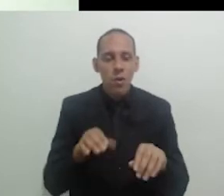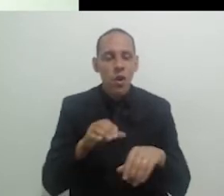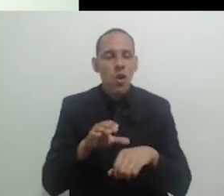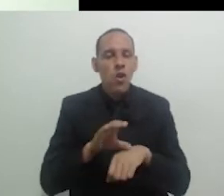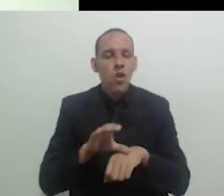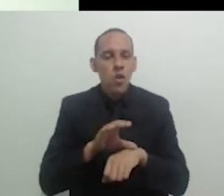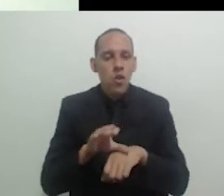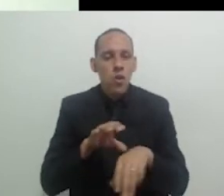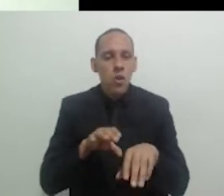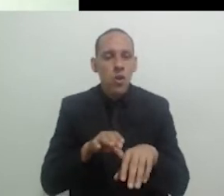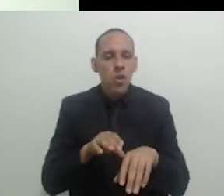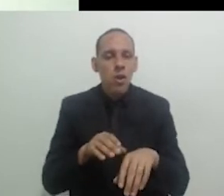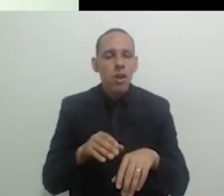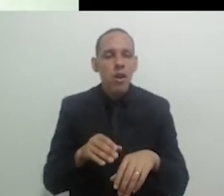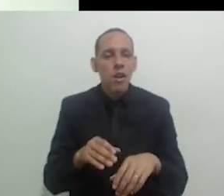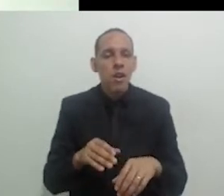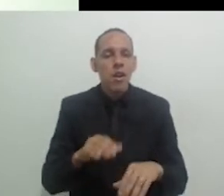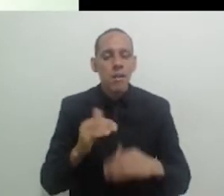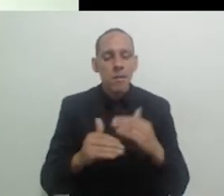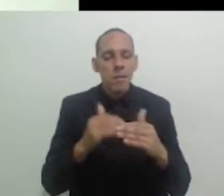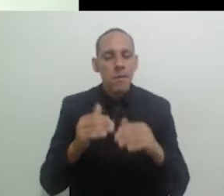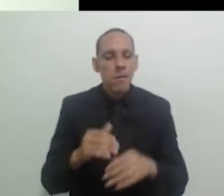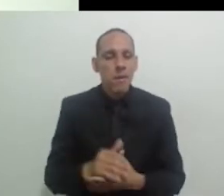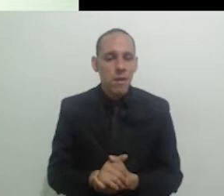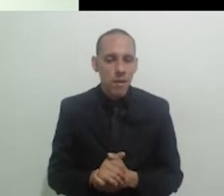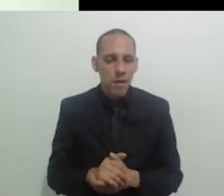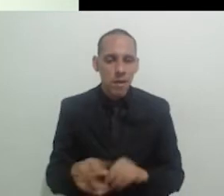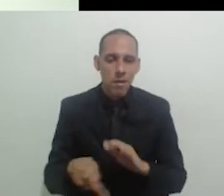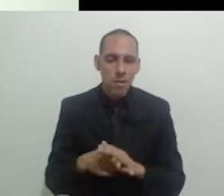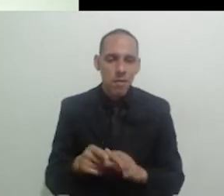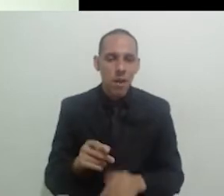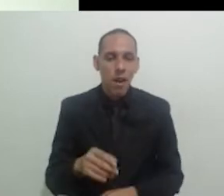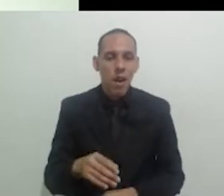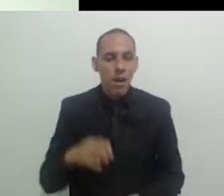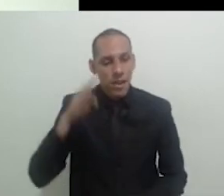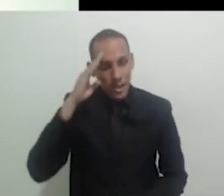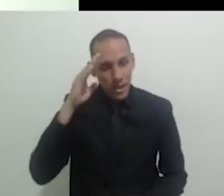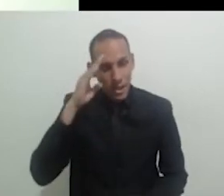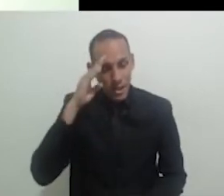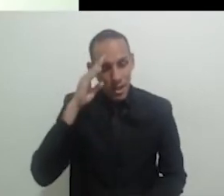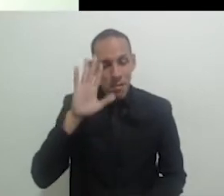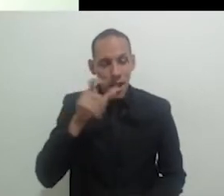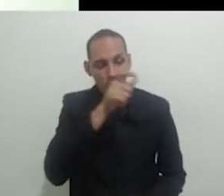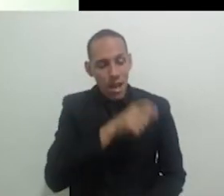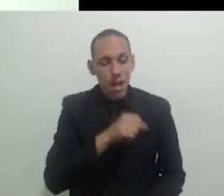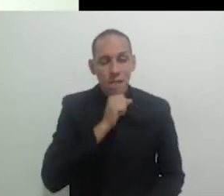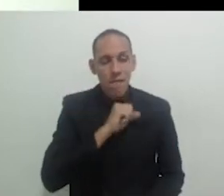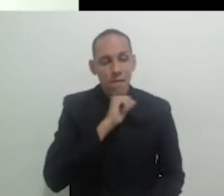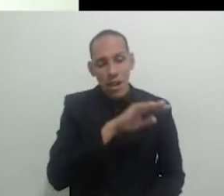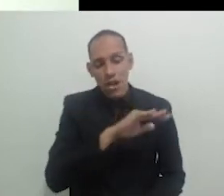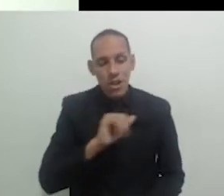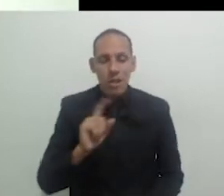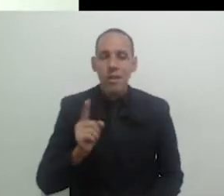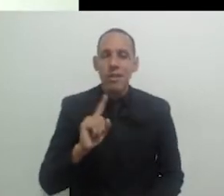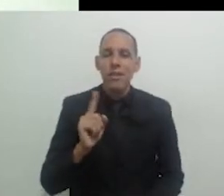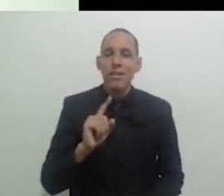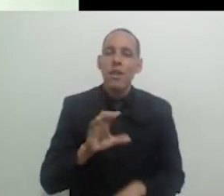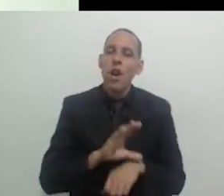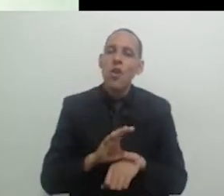e ele, impetrante, mais antigo, não foi convocado. Nesse processo 4, que eu sou o